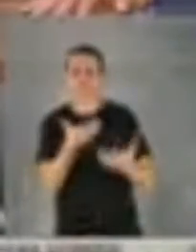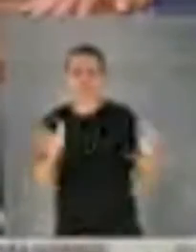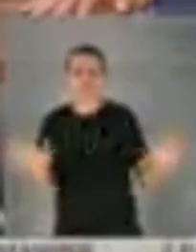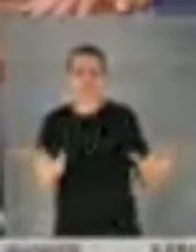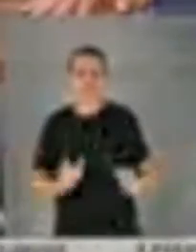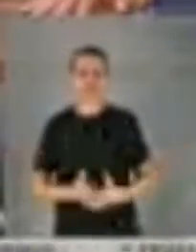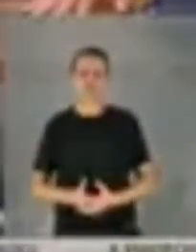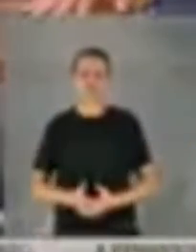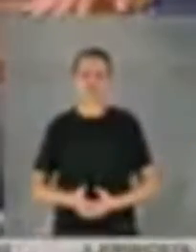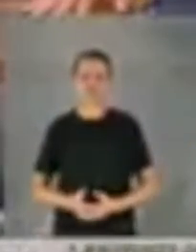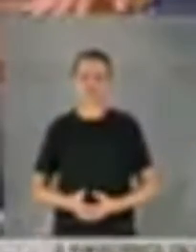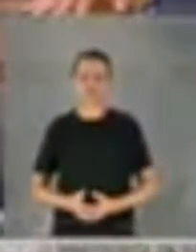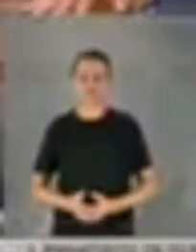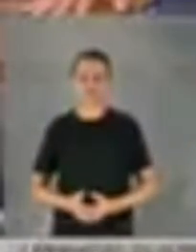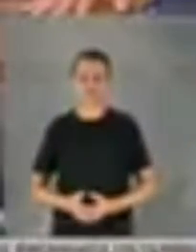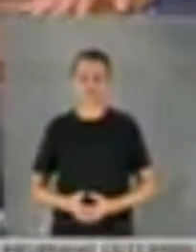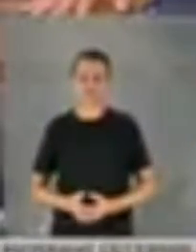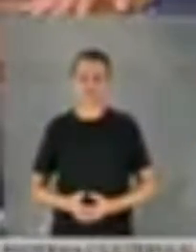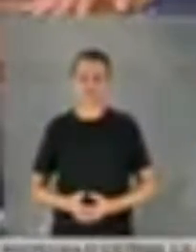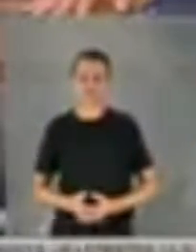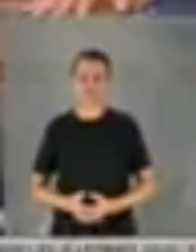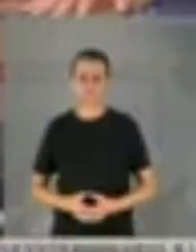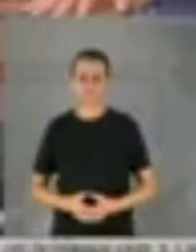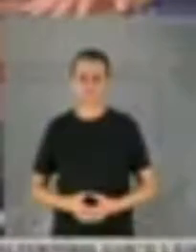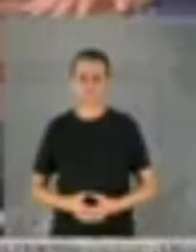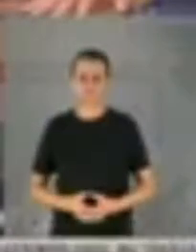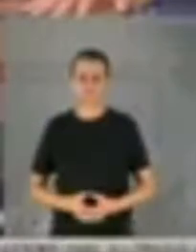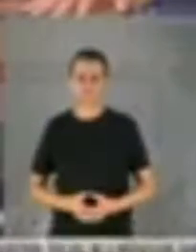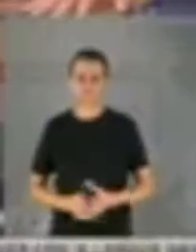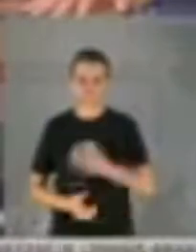blindar ninguém.